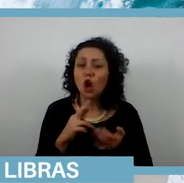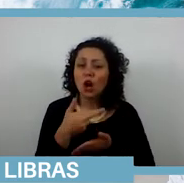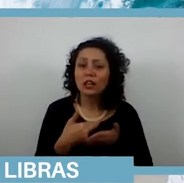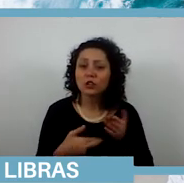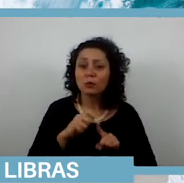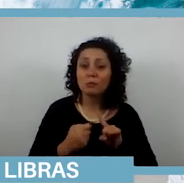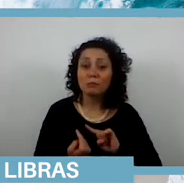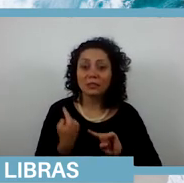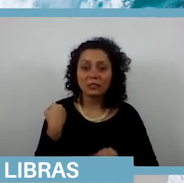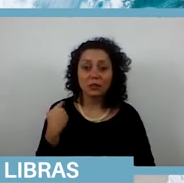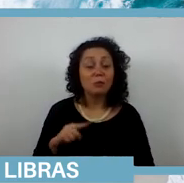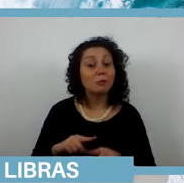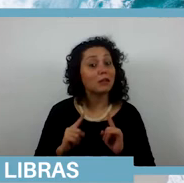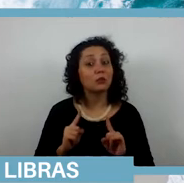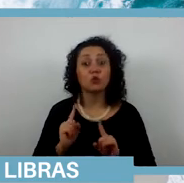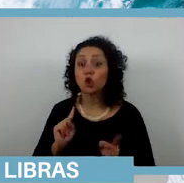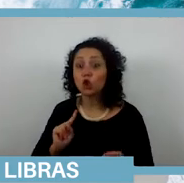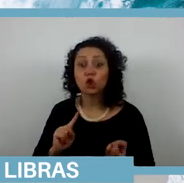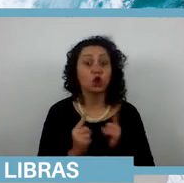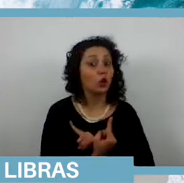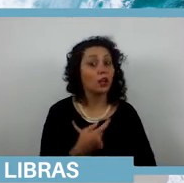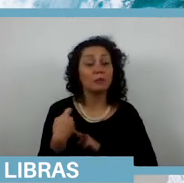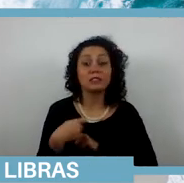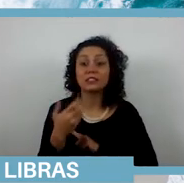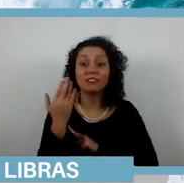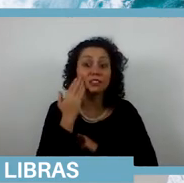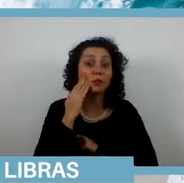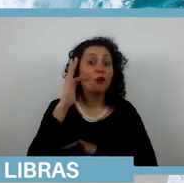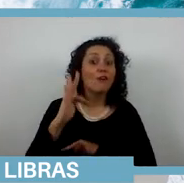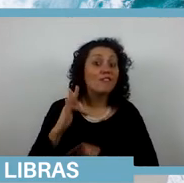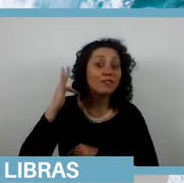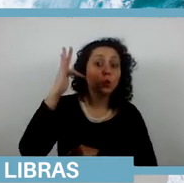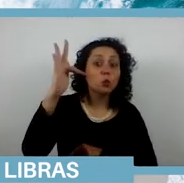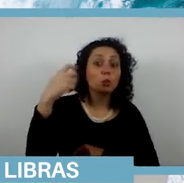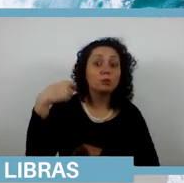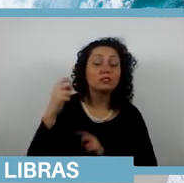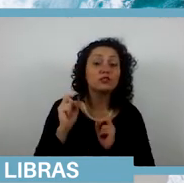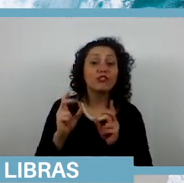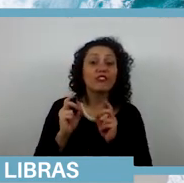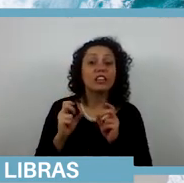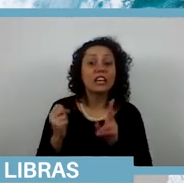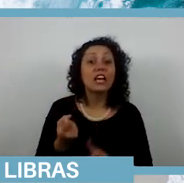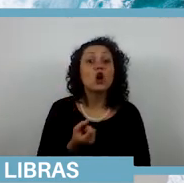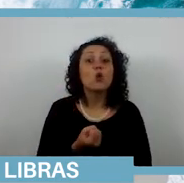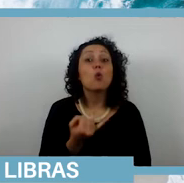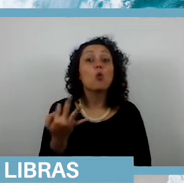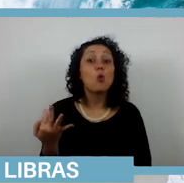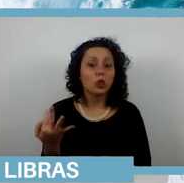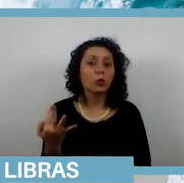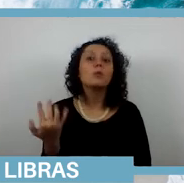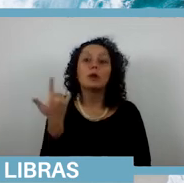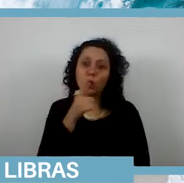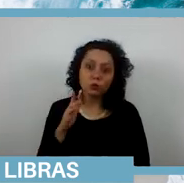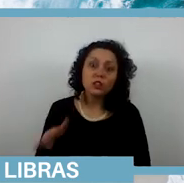inverter isso e fazer um planejamento o fato não é uma previsão de quanto eu preciso vender para garantir que o negócio tá funcionando